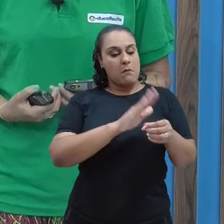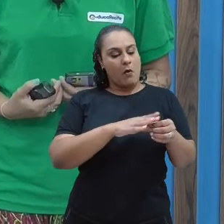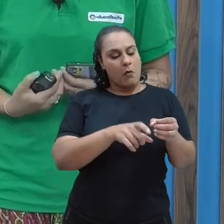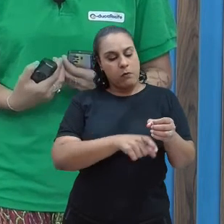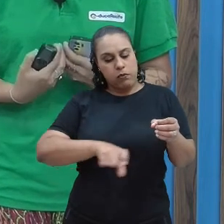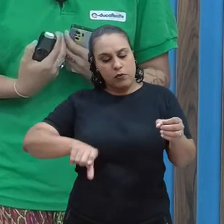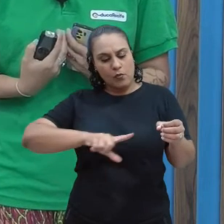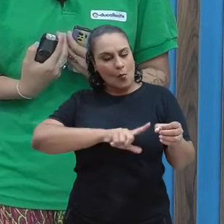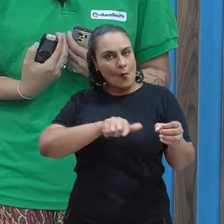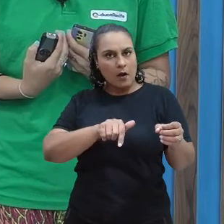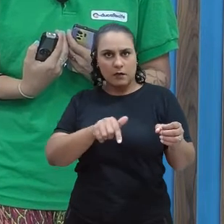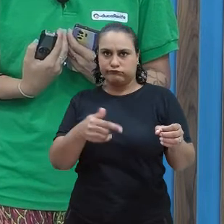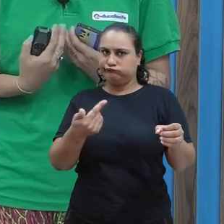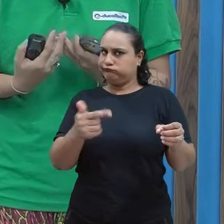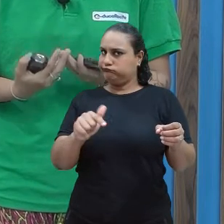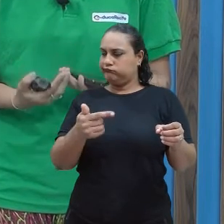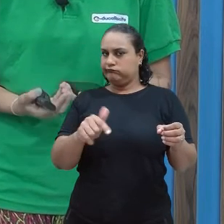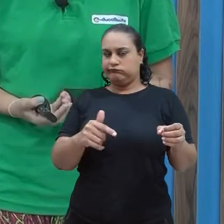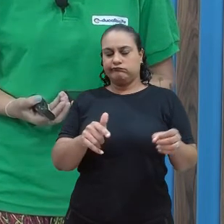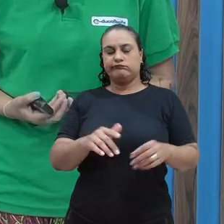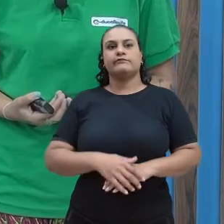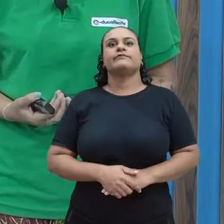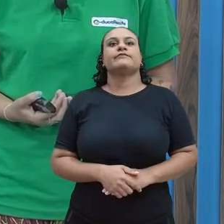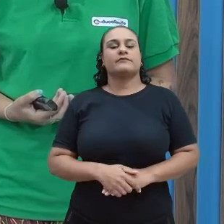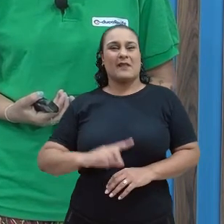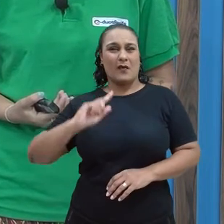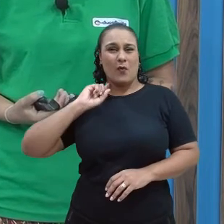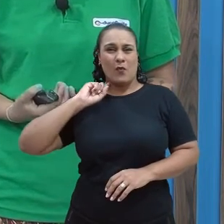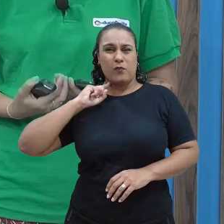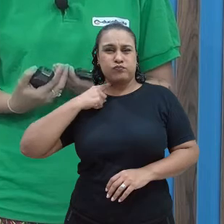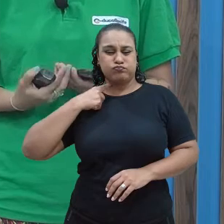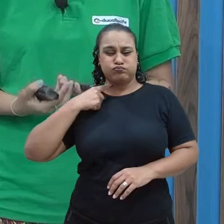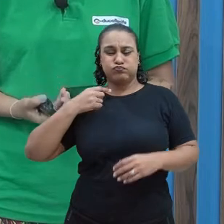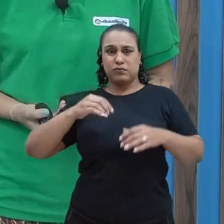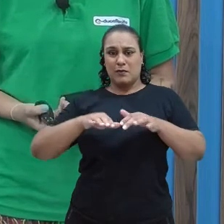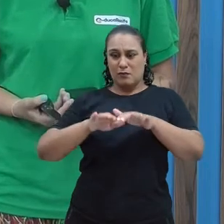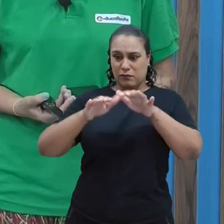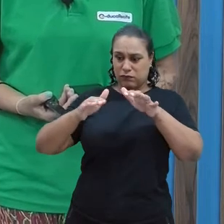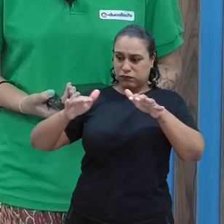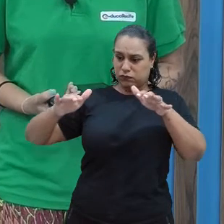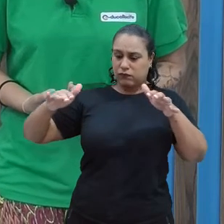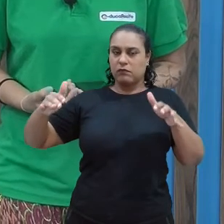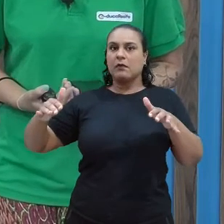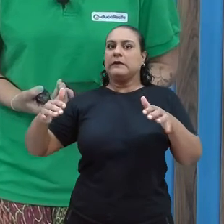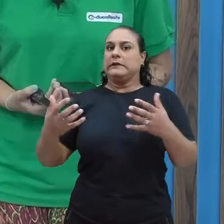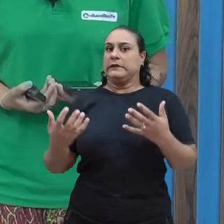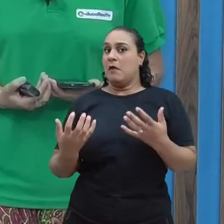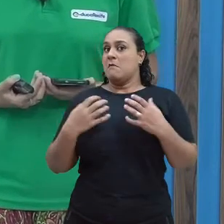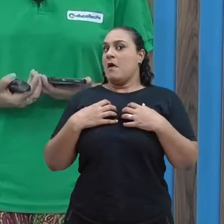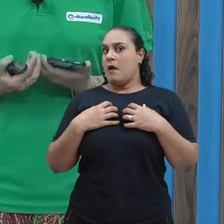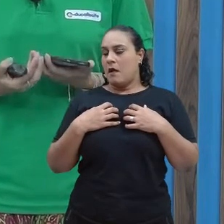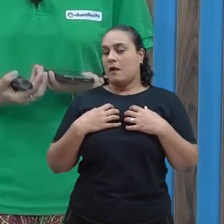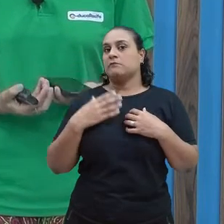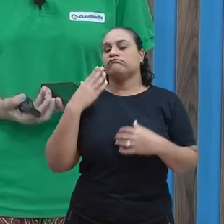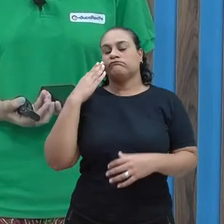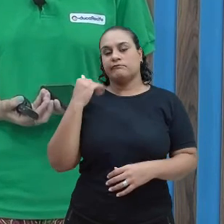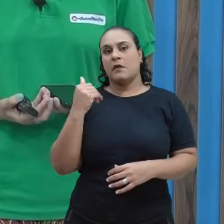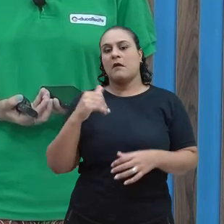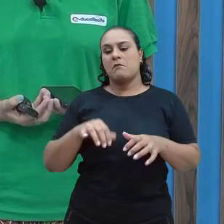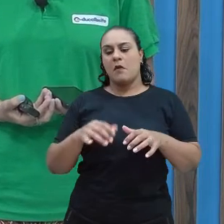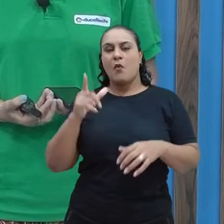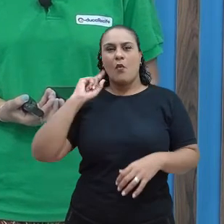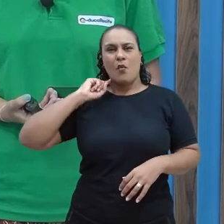básico, sofre com a questão dos lixões, que ainda é presente, e a gente sabe o impacto que essas